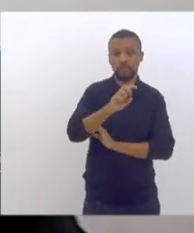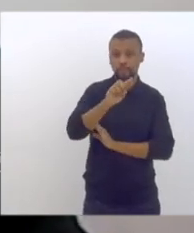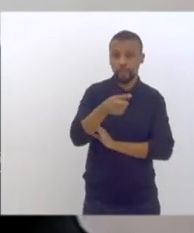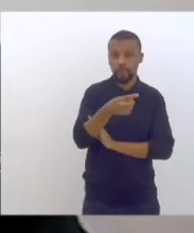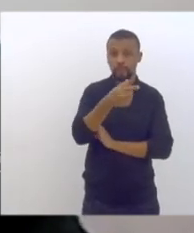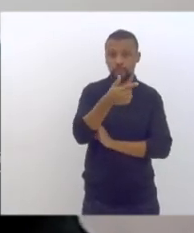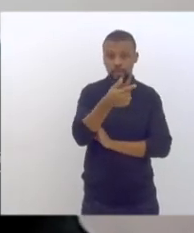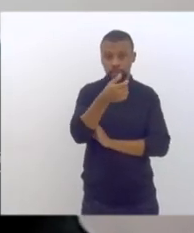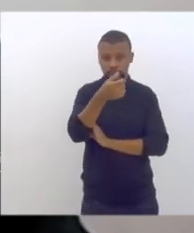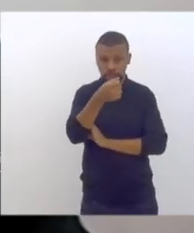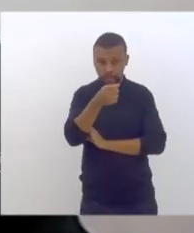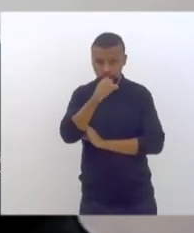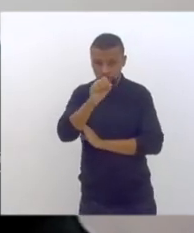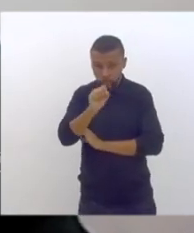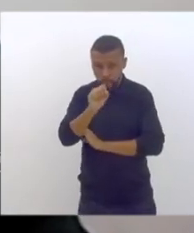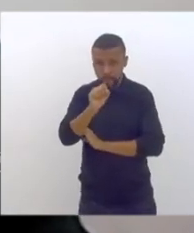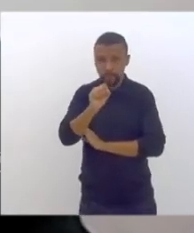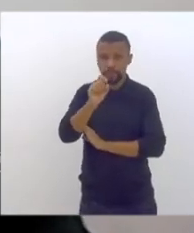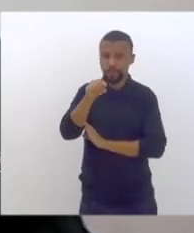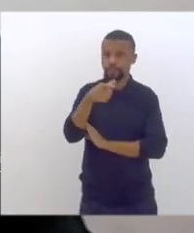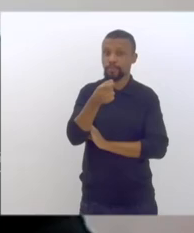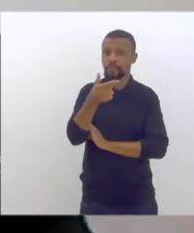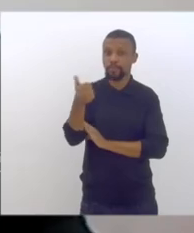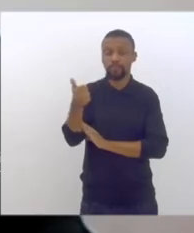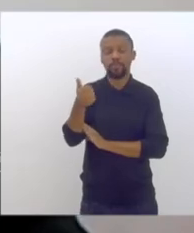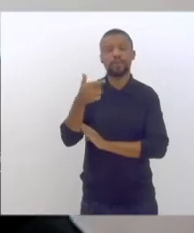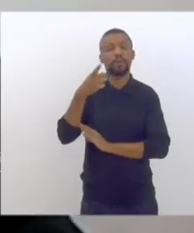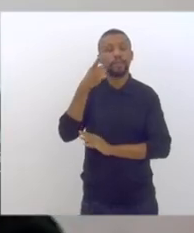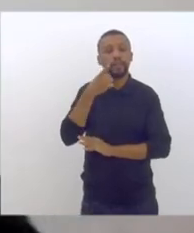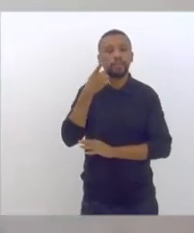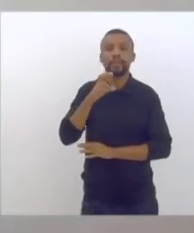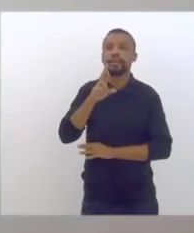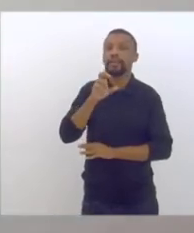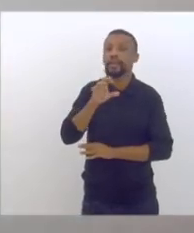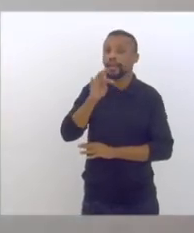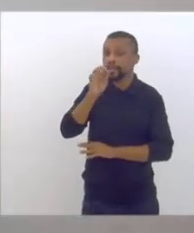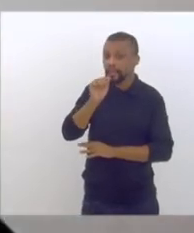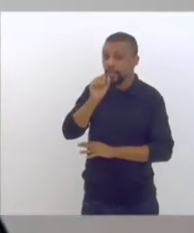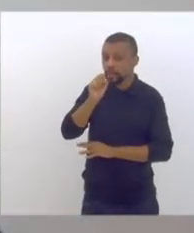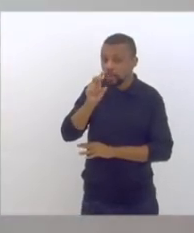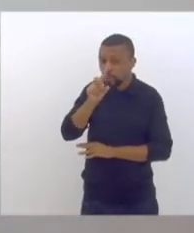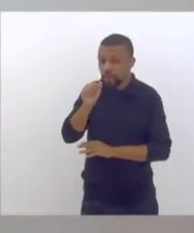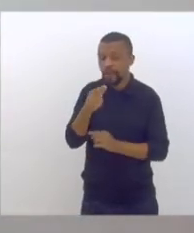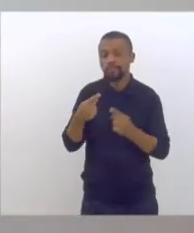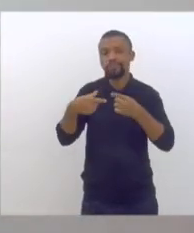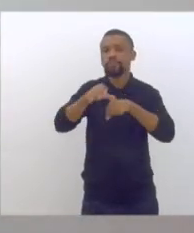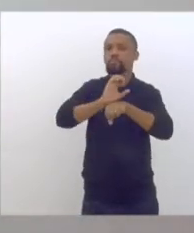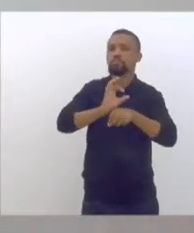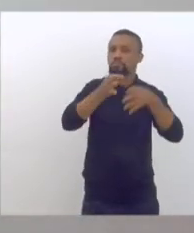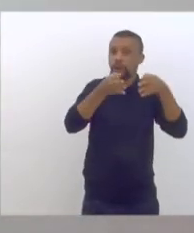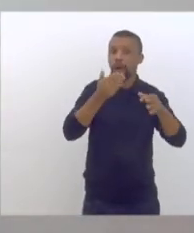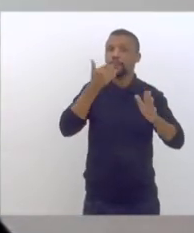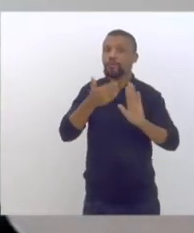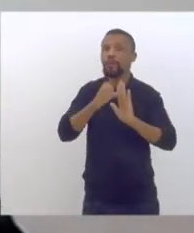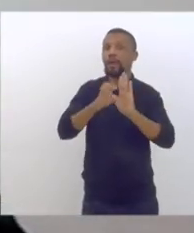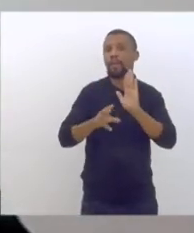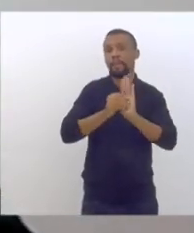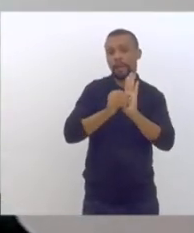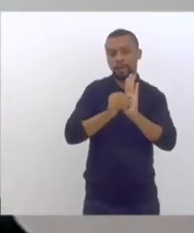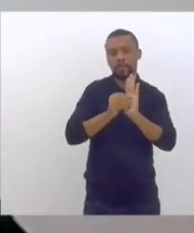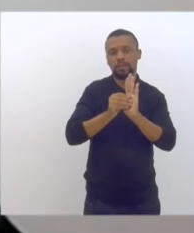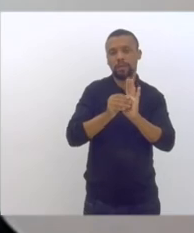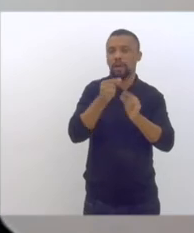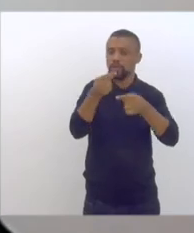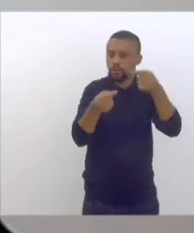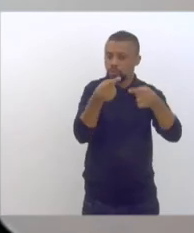21 deputada Renata Souza parecer pela constitucionalidade ou emenda e em